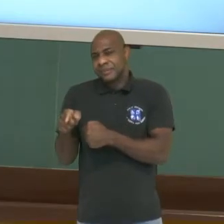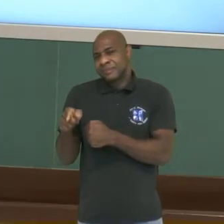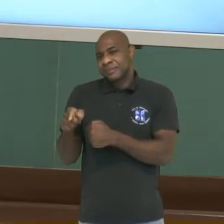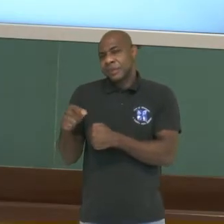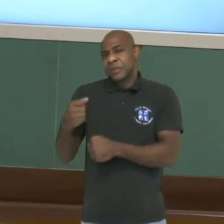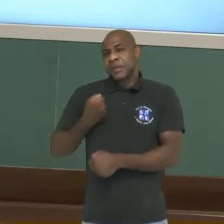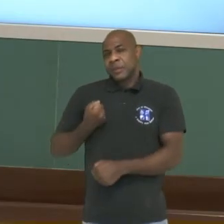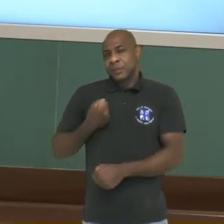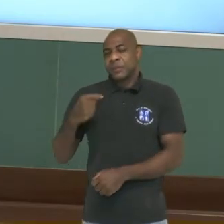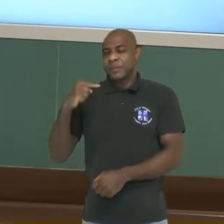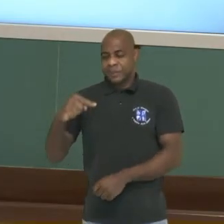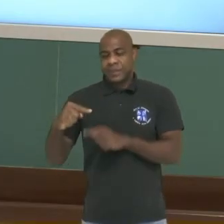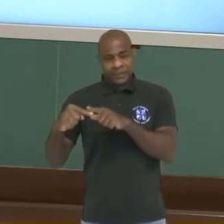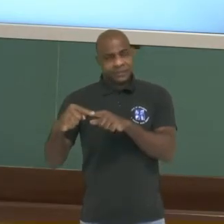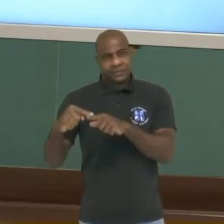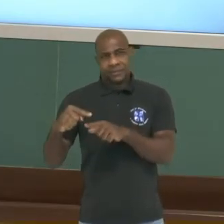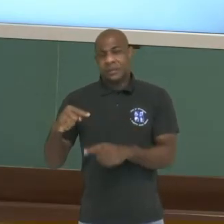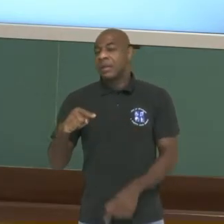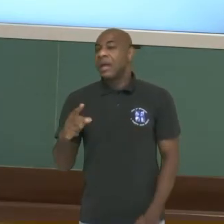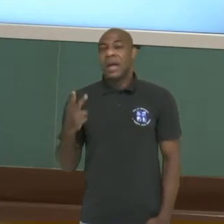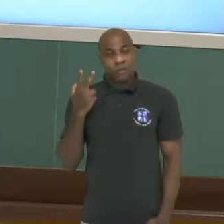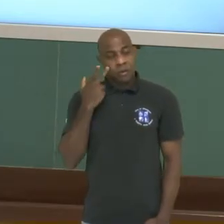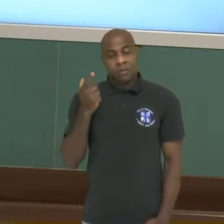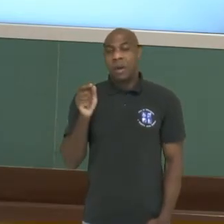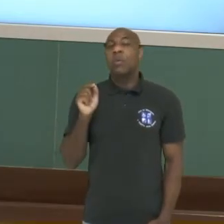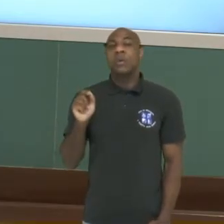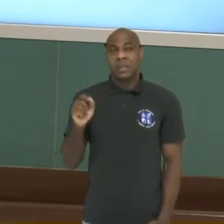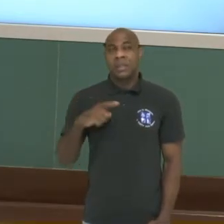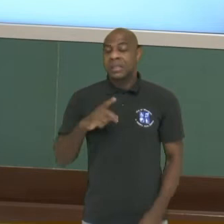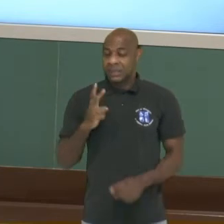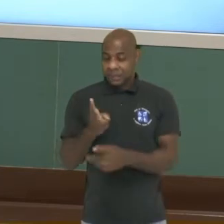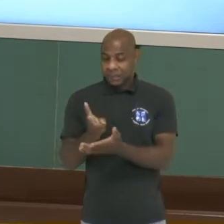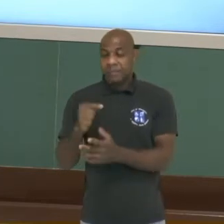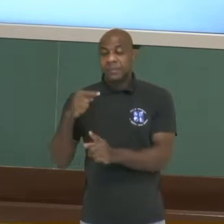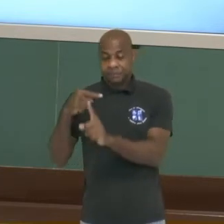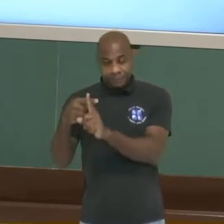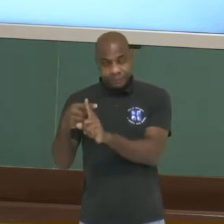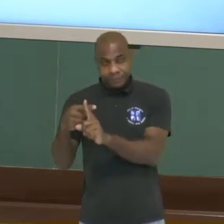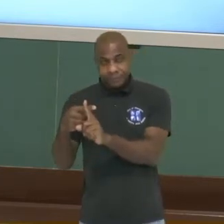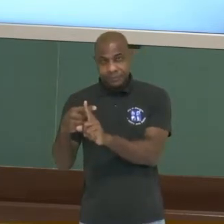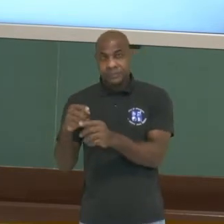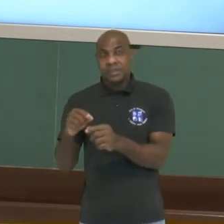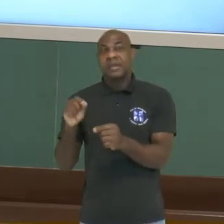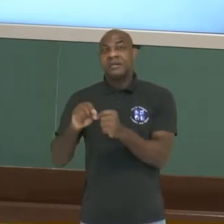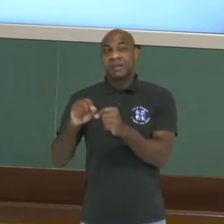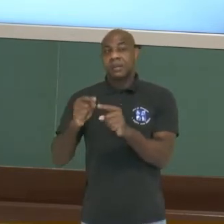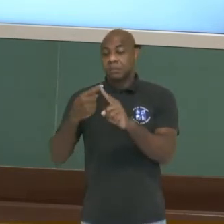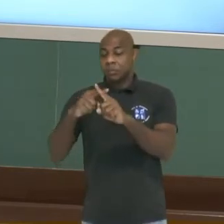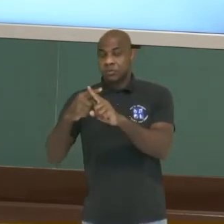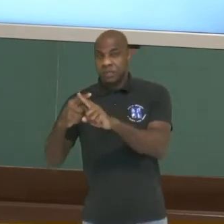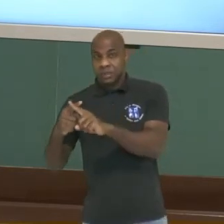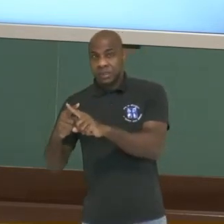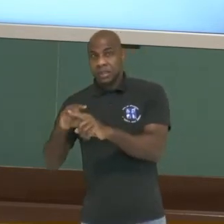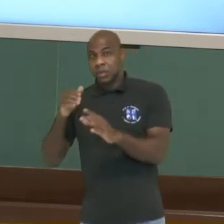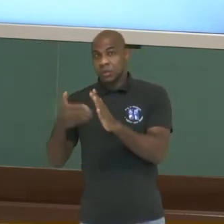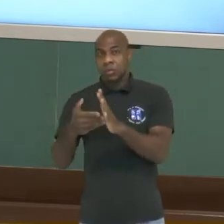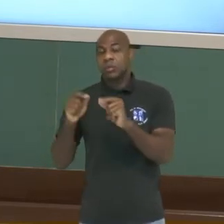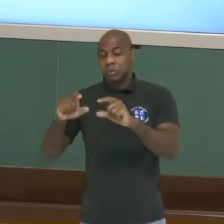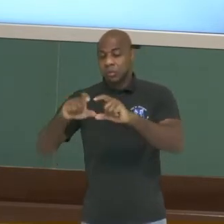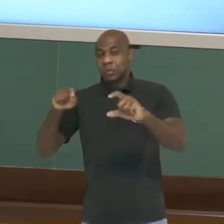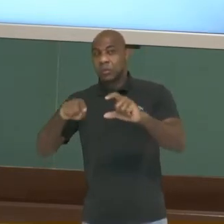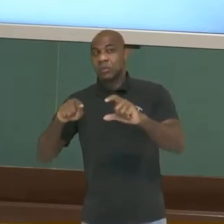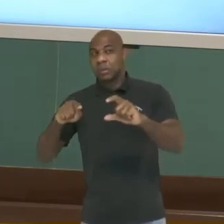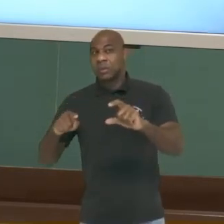que esteja errado, é mais comum a gente sempre deixar positivo. Então o que a gente faz? Multiplicamos toda a